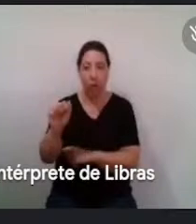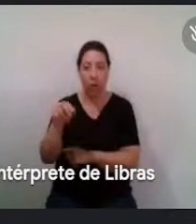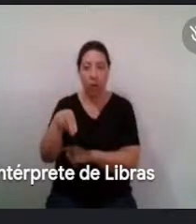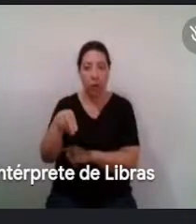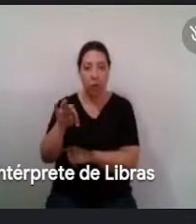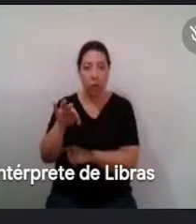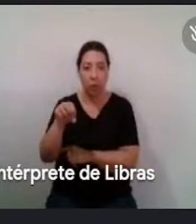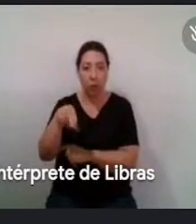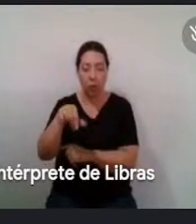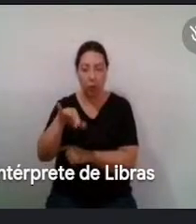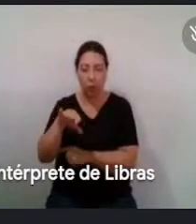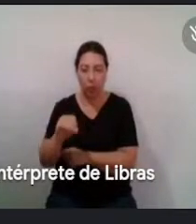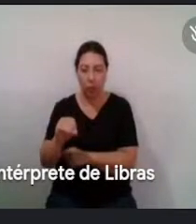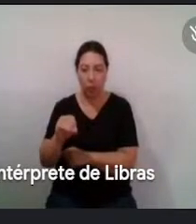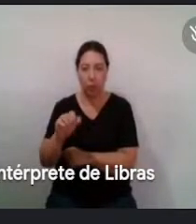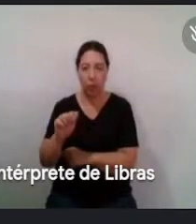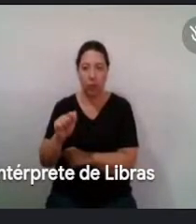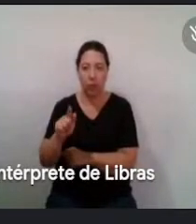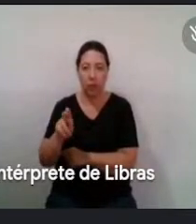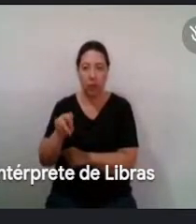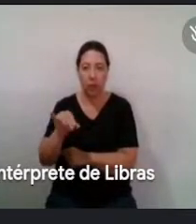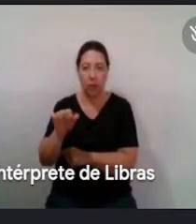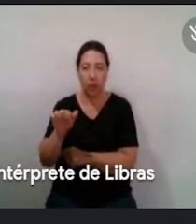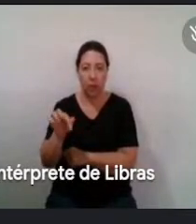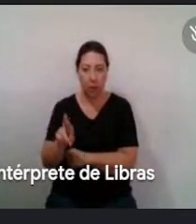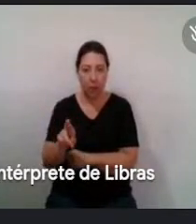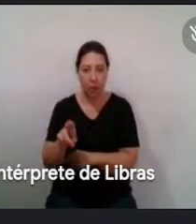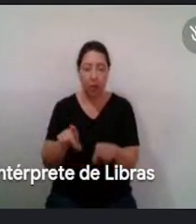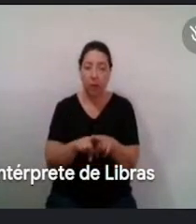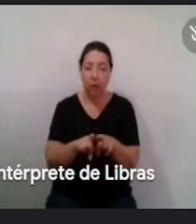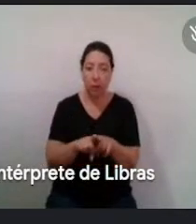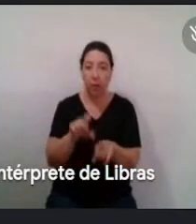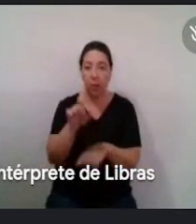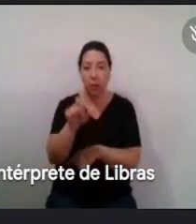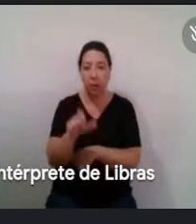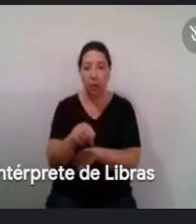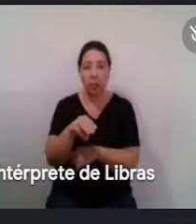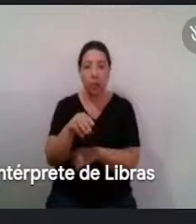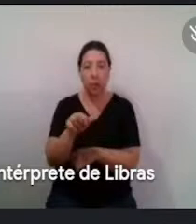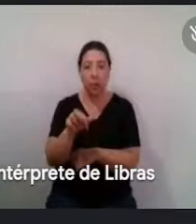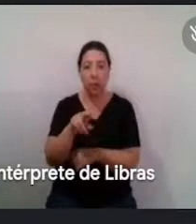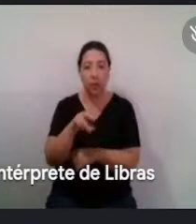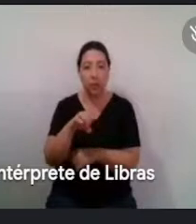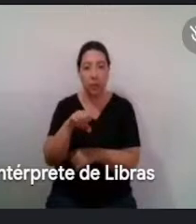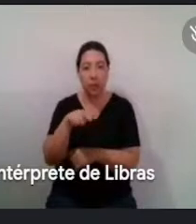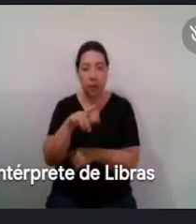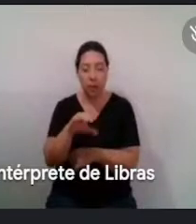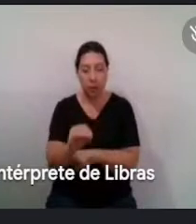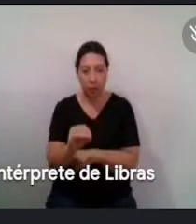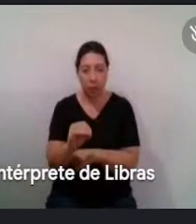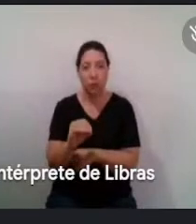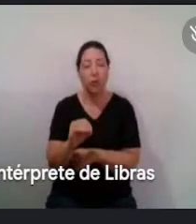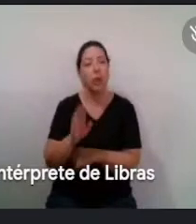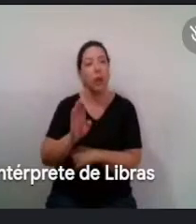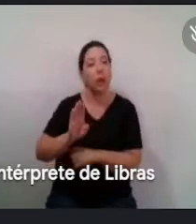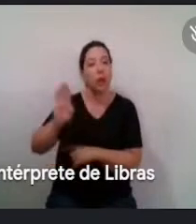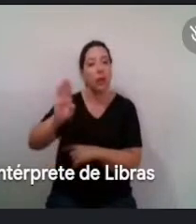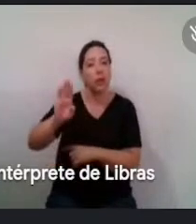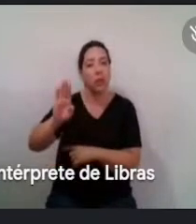Aguiar Franco Filho e Marcelo Márcio da Silva, candidatos aos cargos de prefeito e